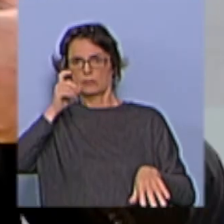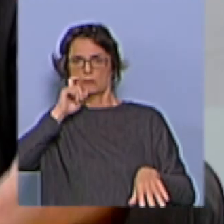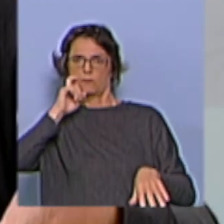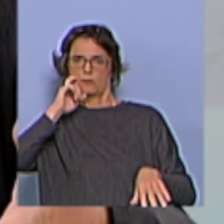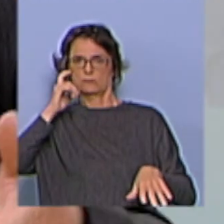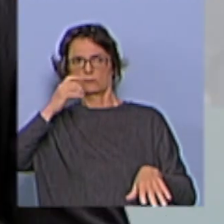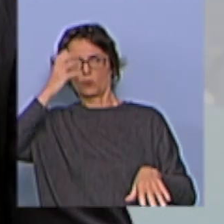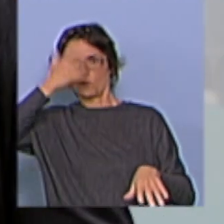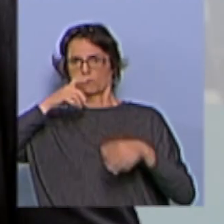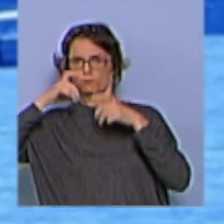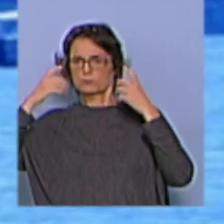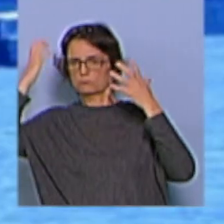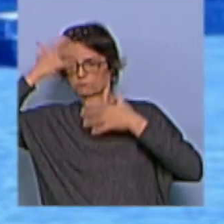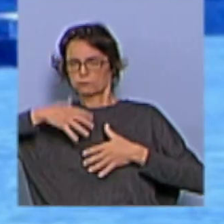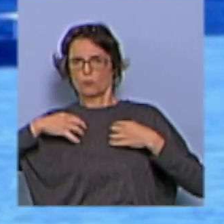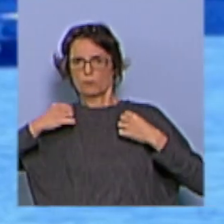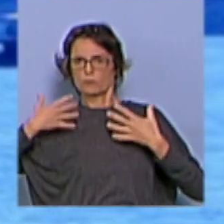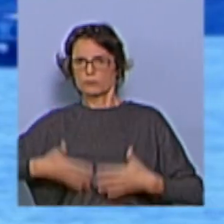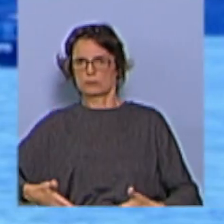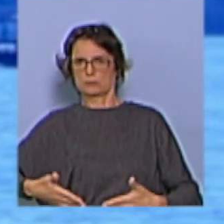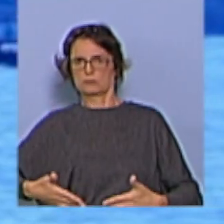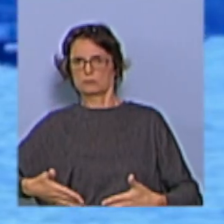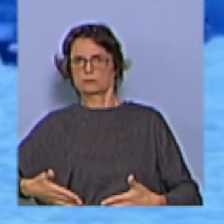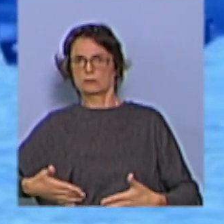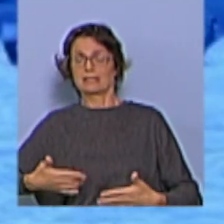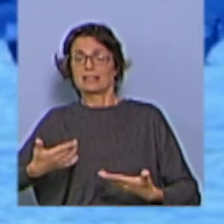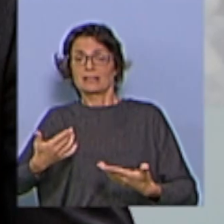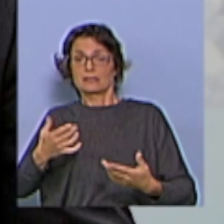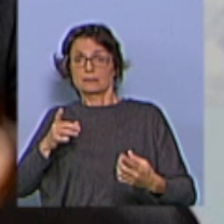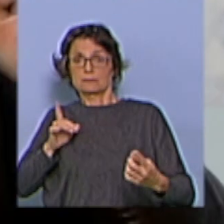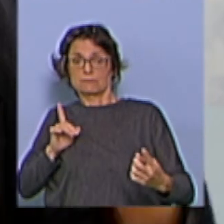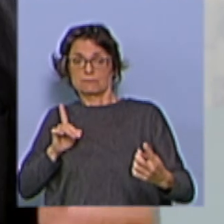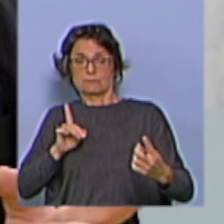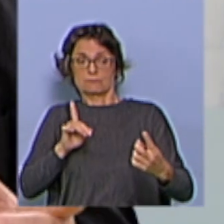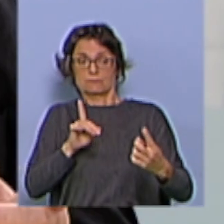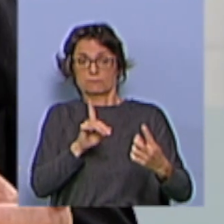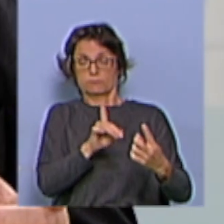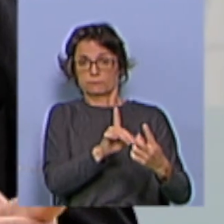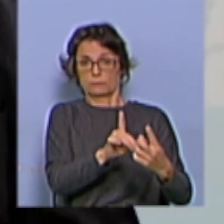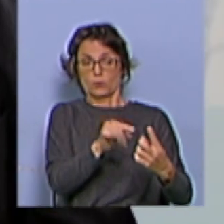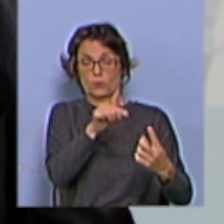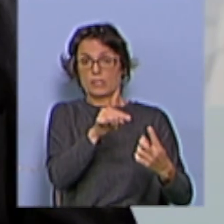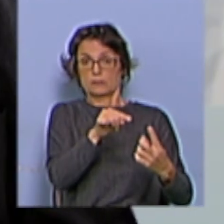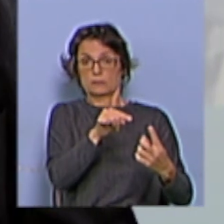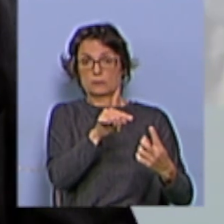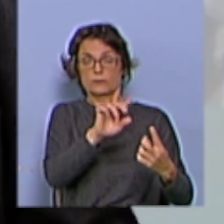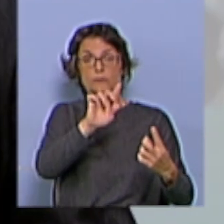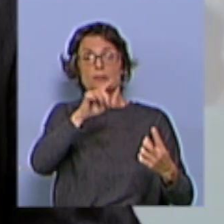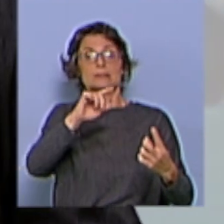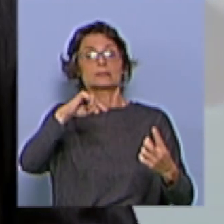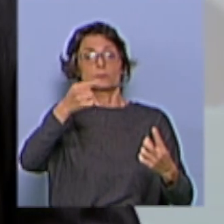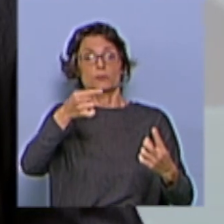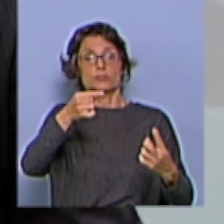para ir ter com o doente. E, ao ir ter com o doente, nós nunca podíamos ir visitar outros doentes. A gente devia